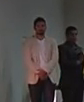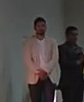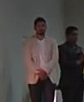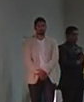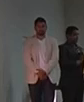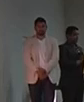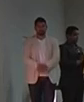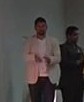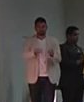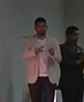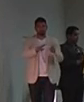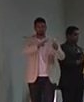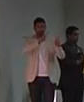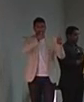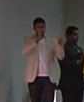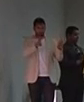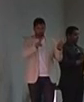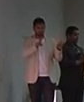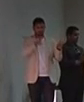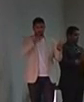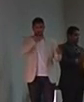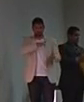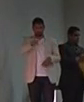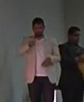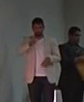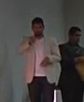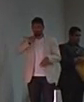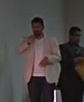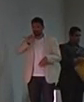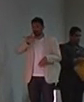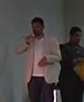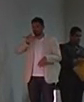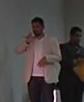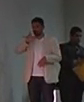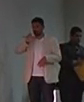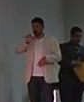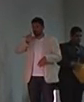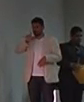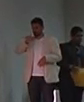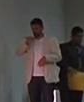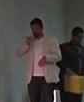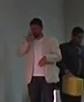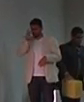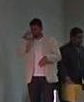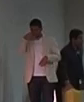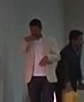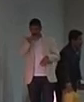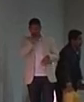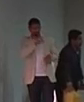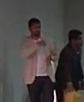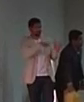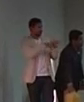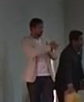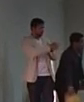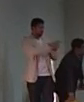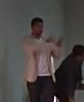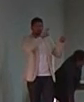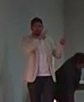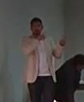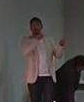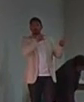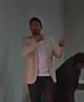Dentro do tema, o professor Geraldo fará a pergunta em 1 minuto. Ensino. O tema